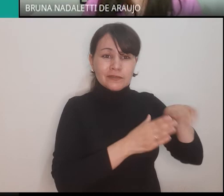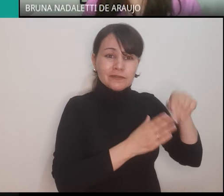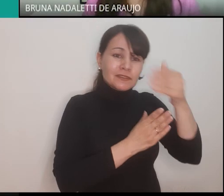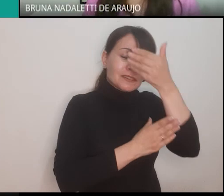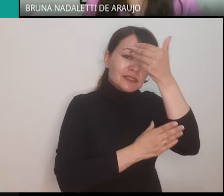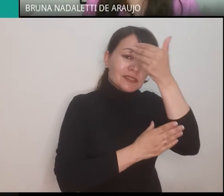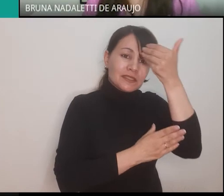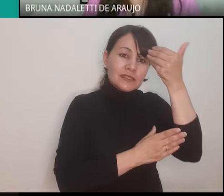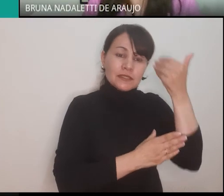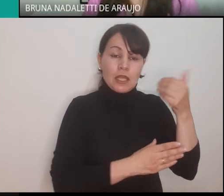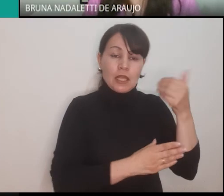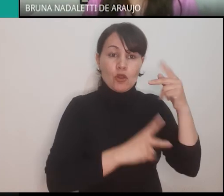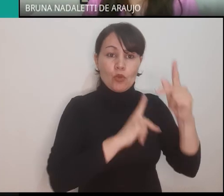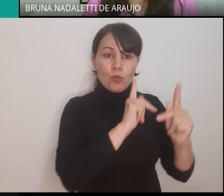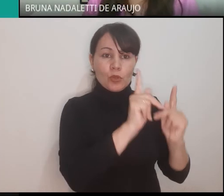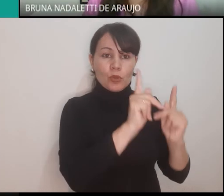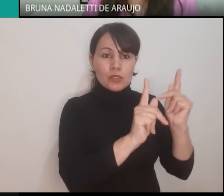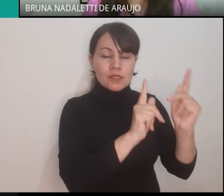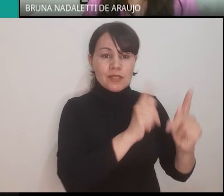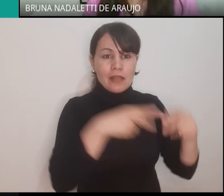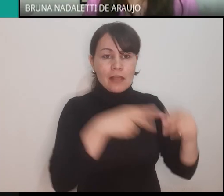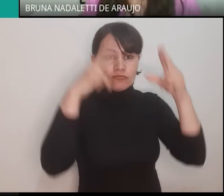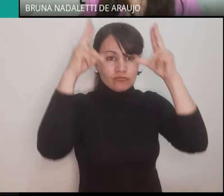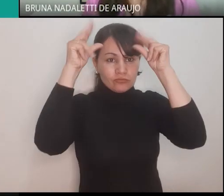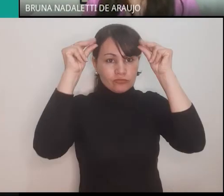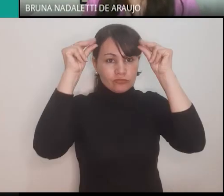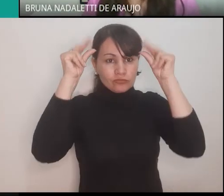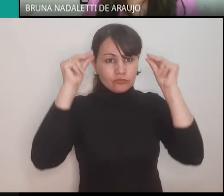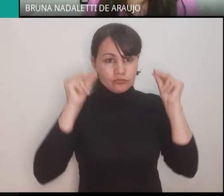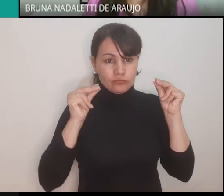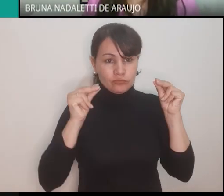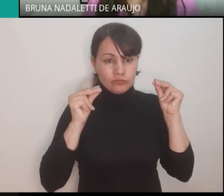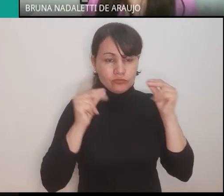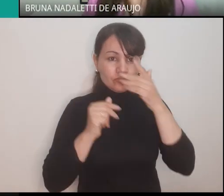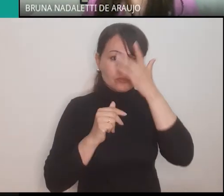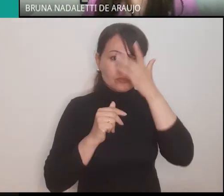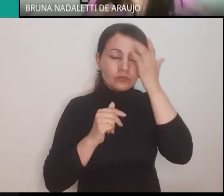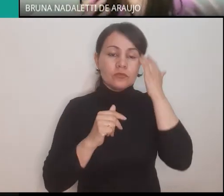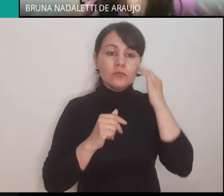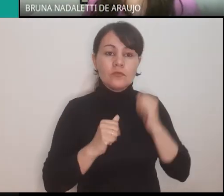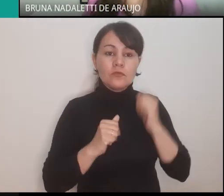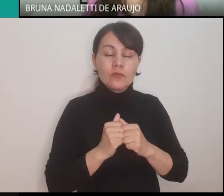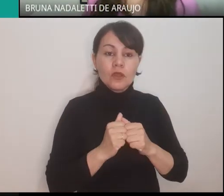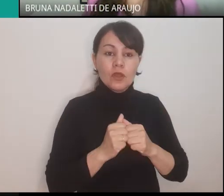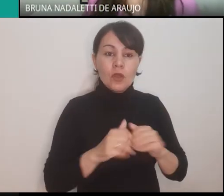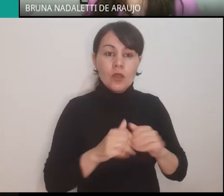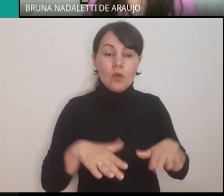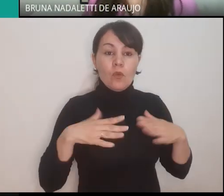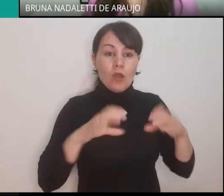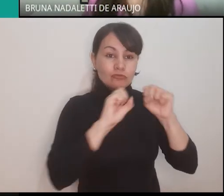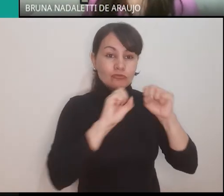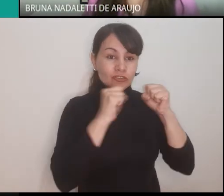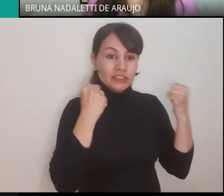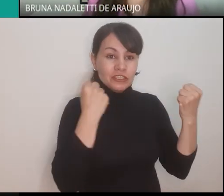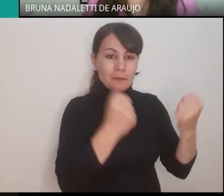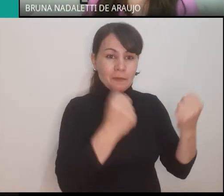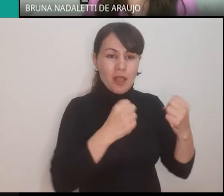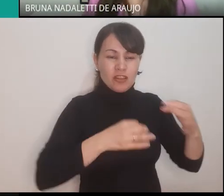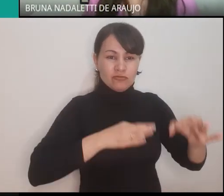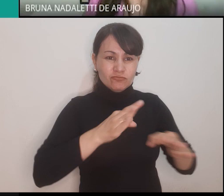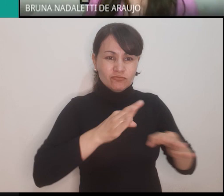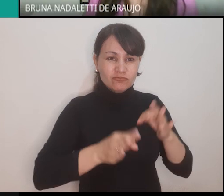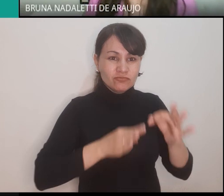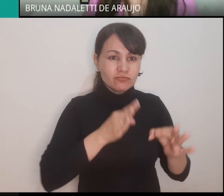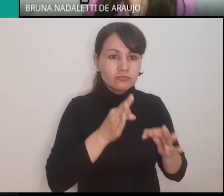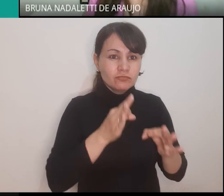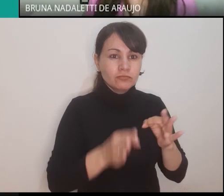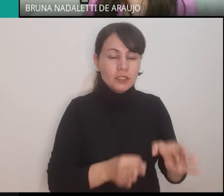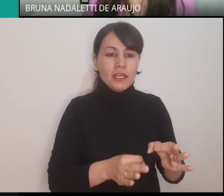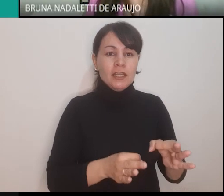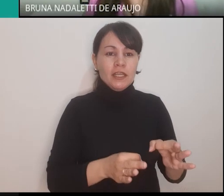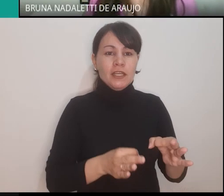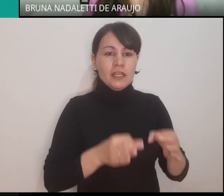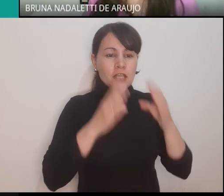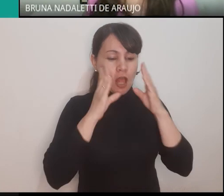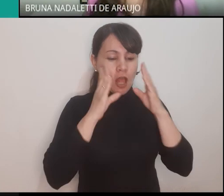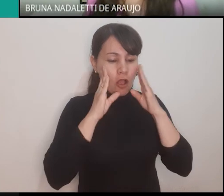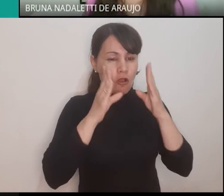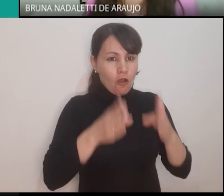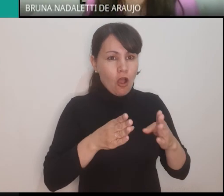o processo de enfermagem, o qual sistematiza, organiza,